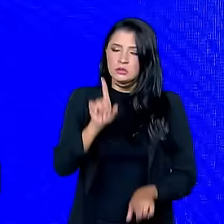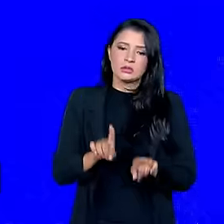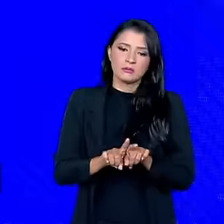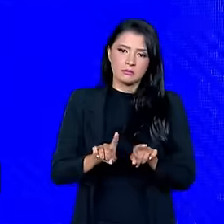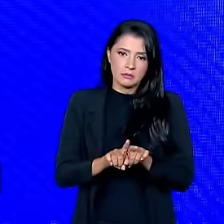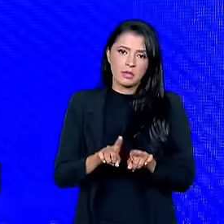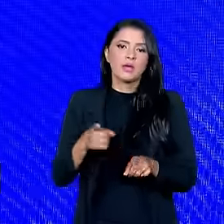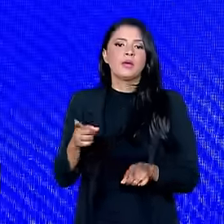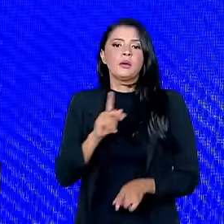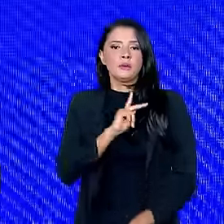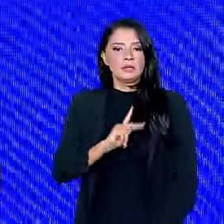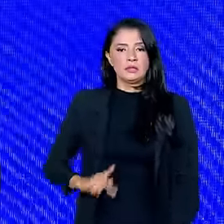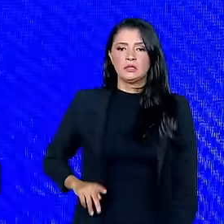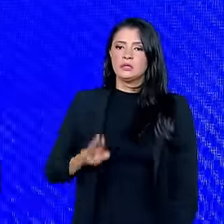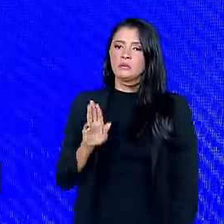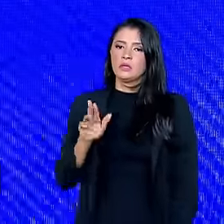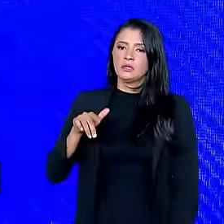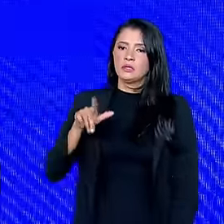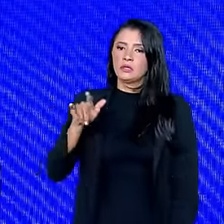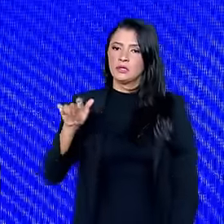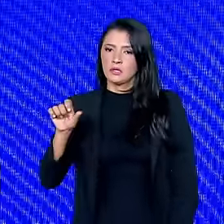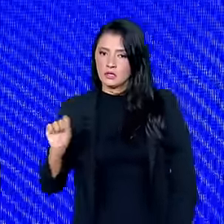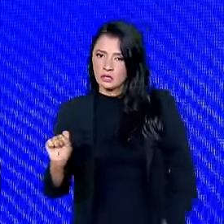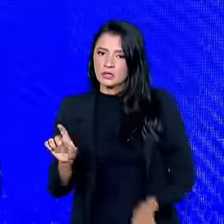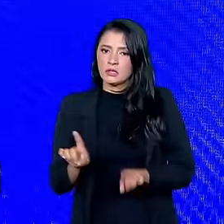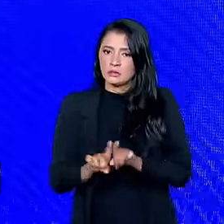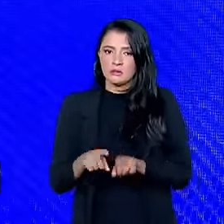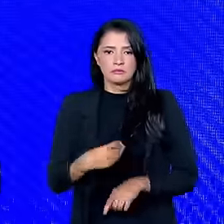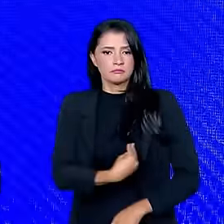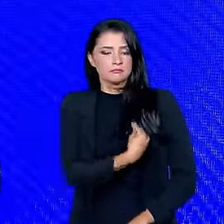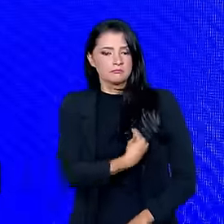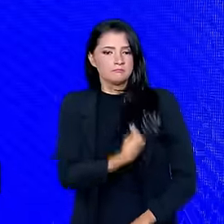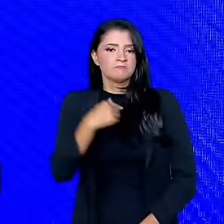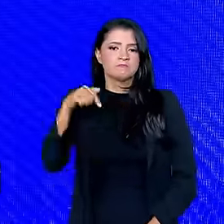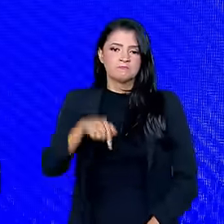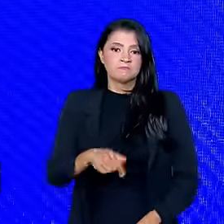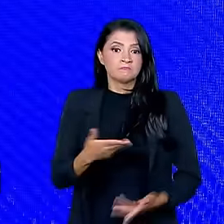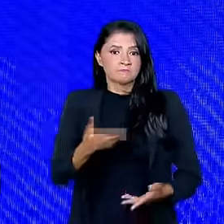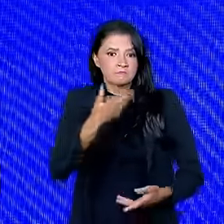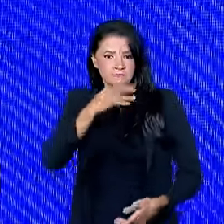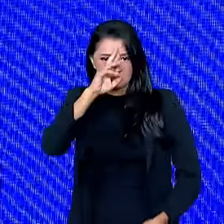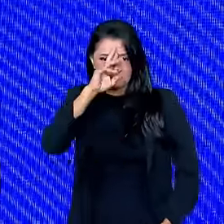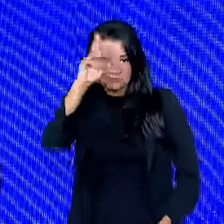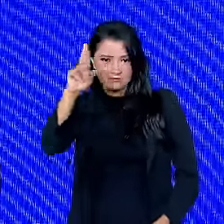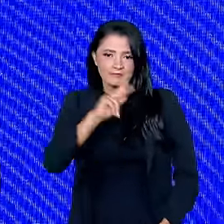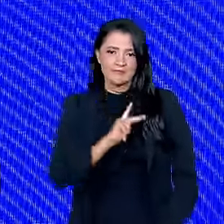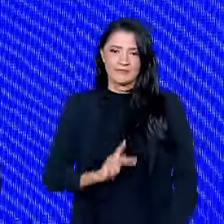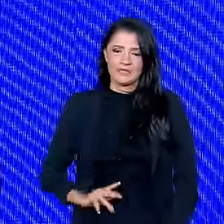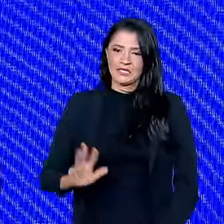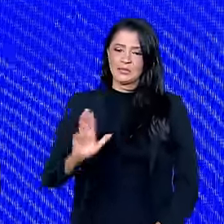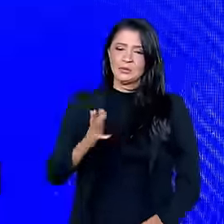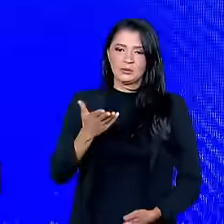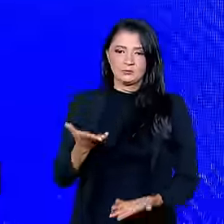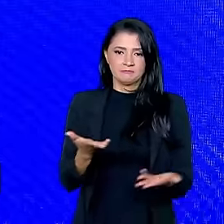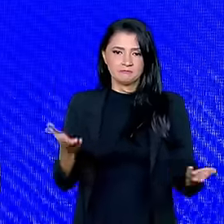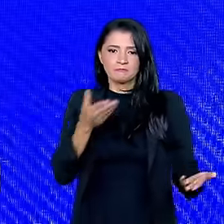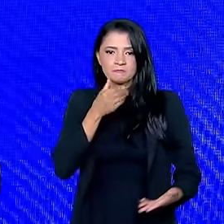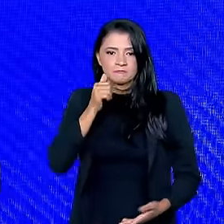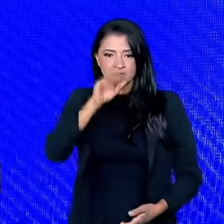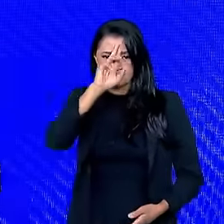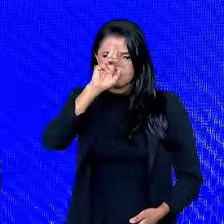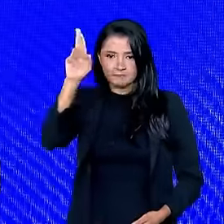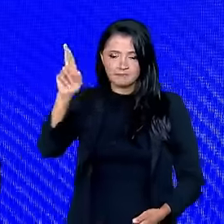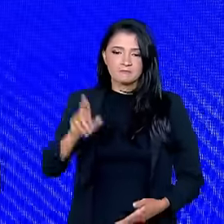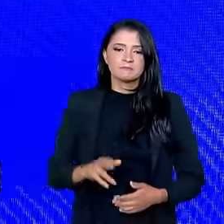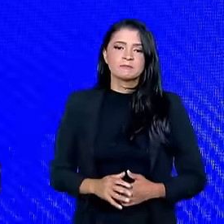do BNDES, que está aqui, Aloizio Mercadante. E, senhor presidente Lula, senhoras e senhores,